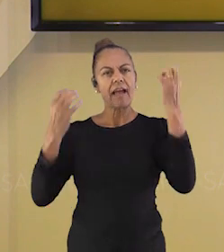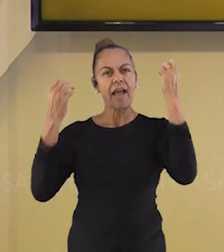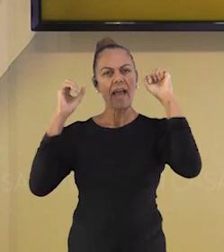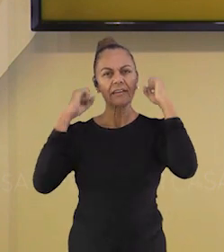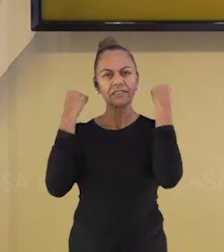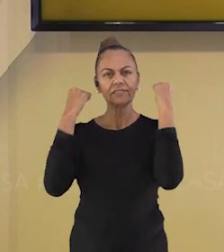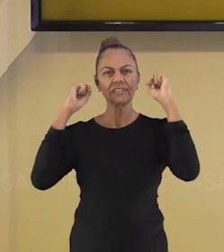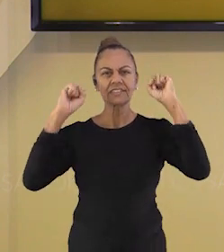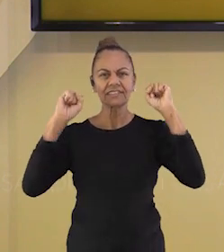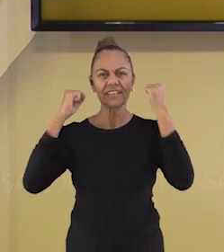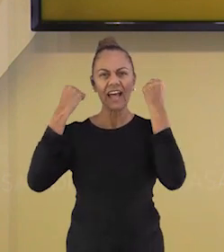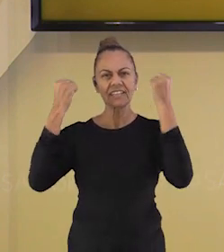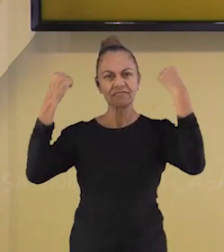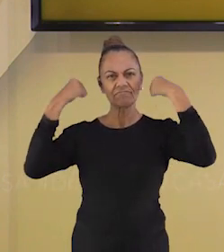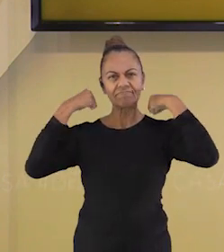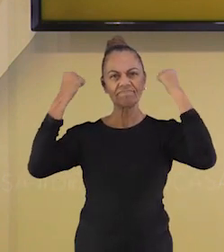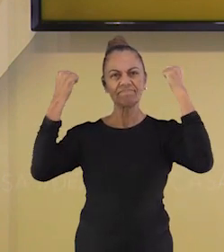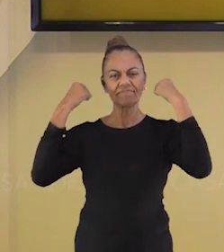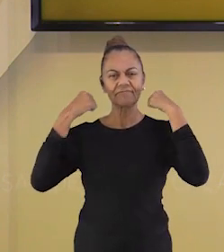Atividade física,